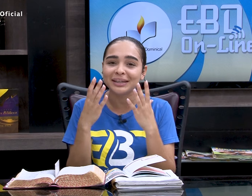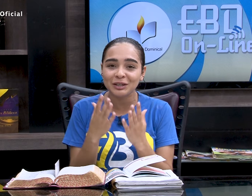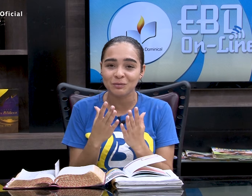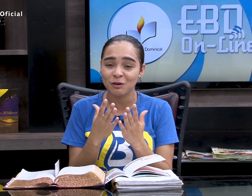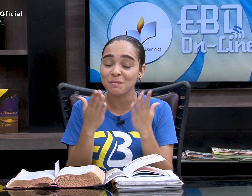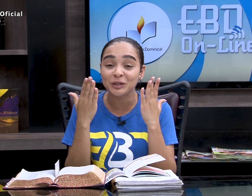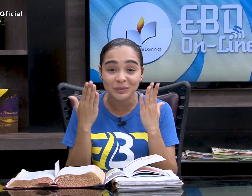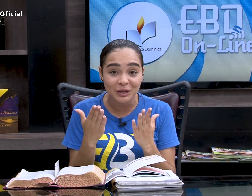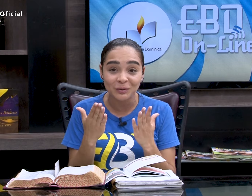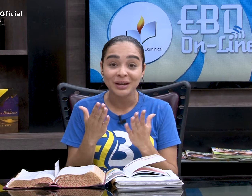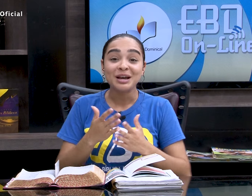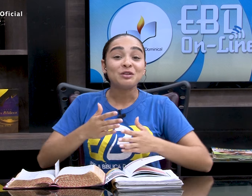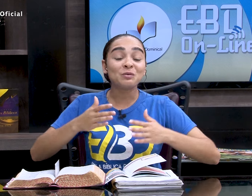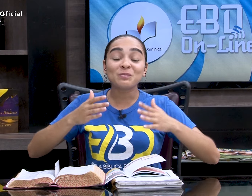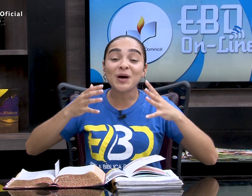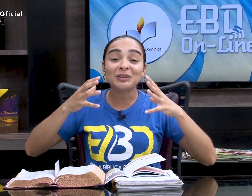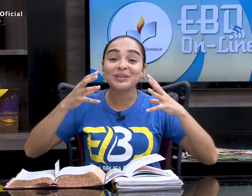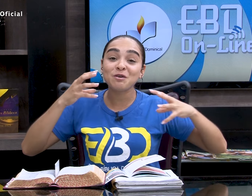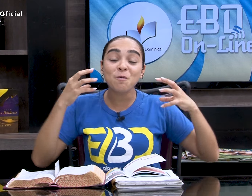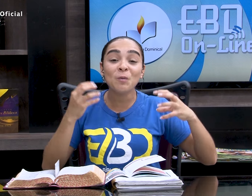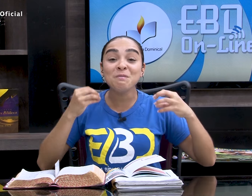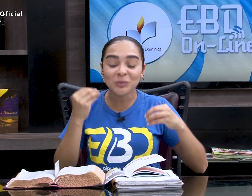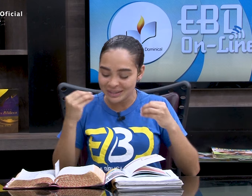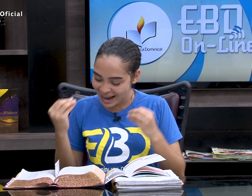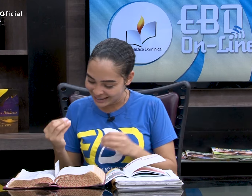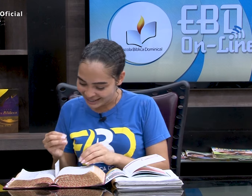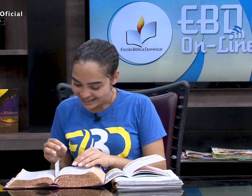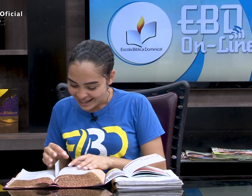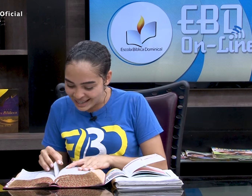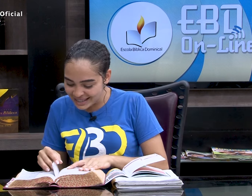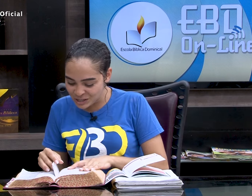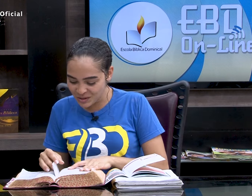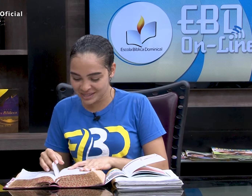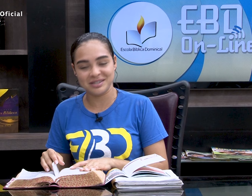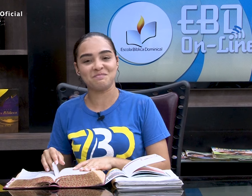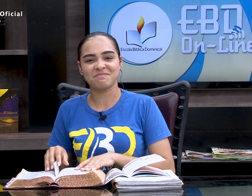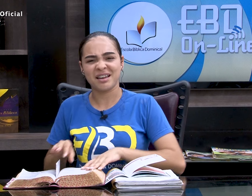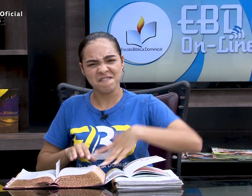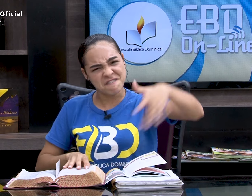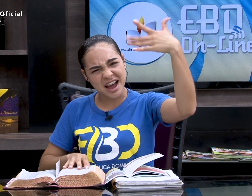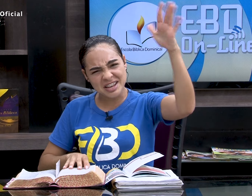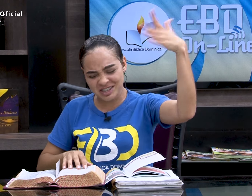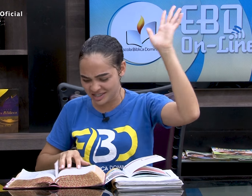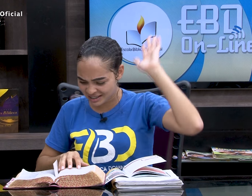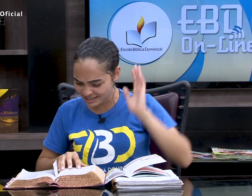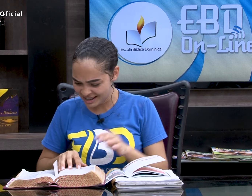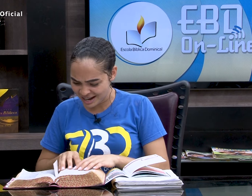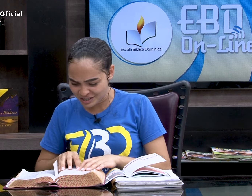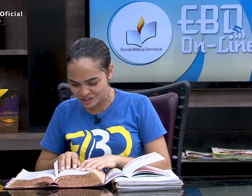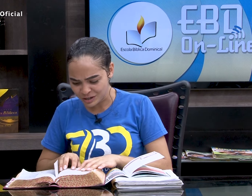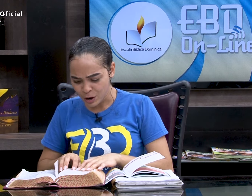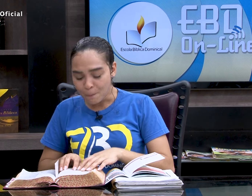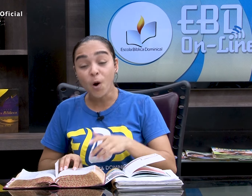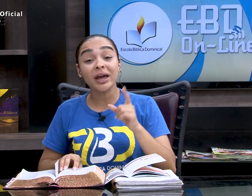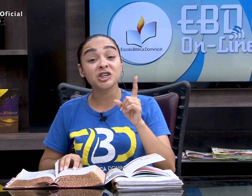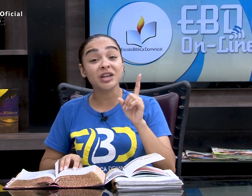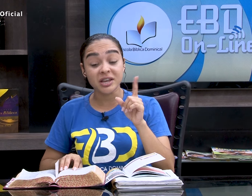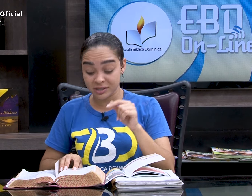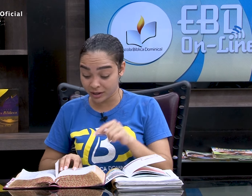de carinho novamente eu digo num num ato de humildade e disse assim vai-te Satanás